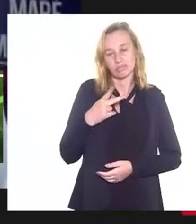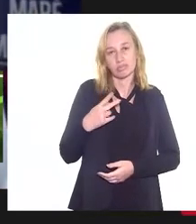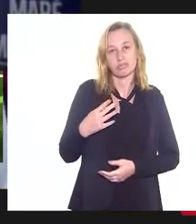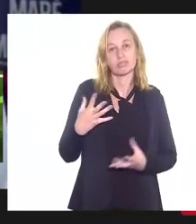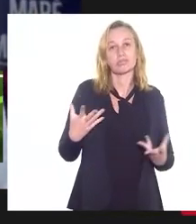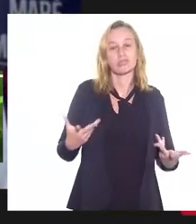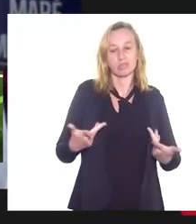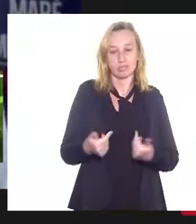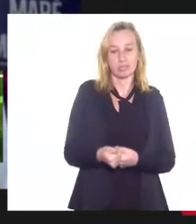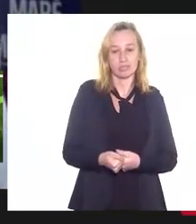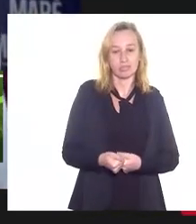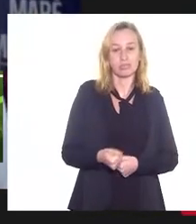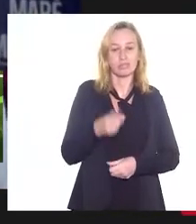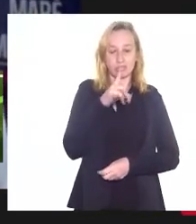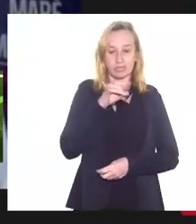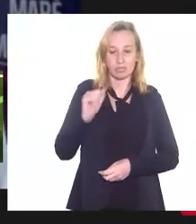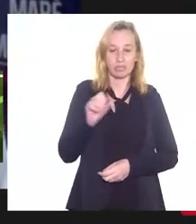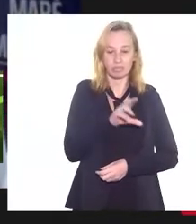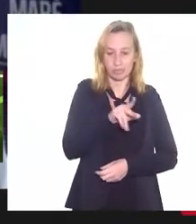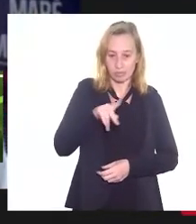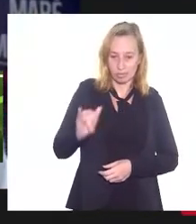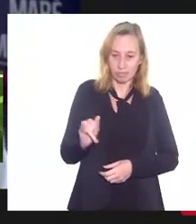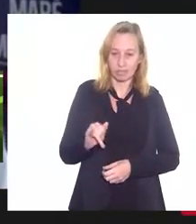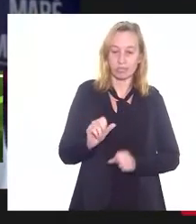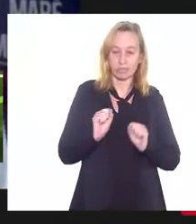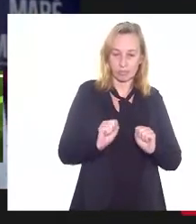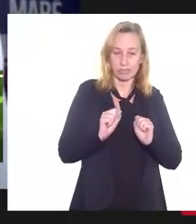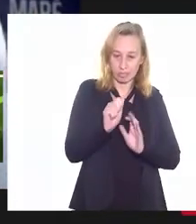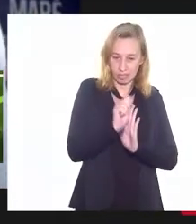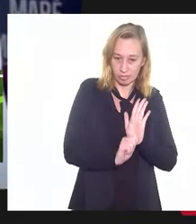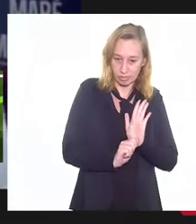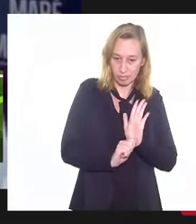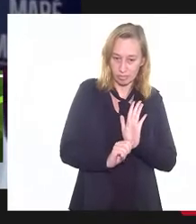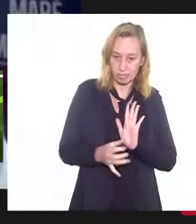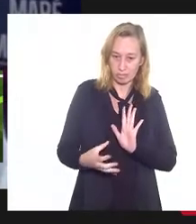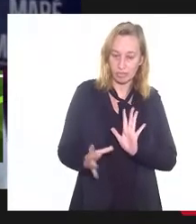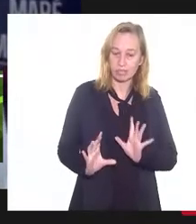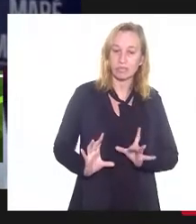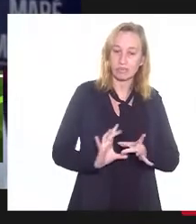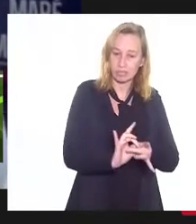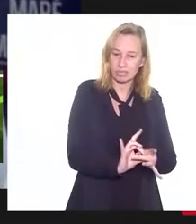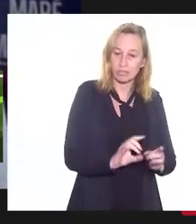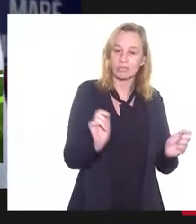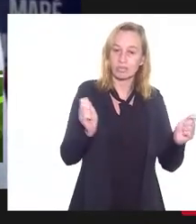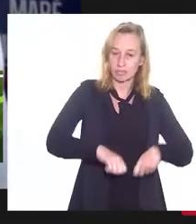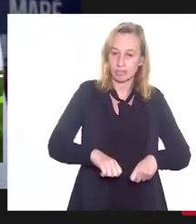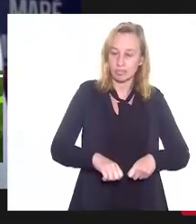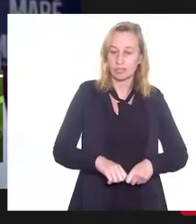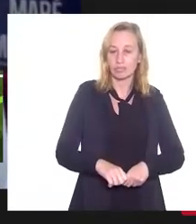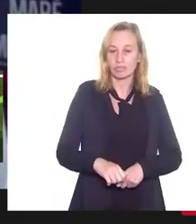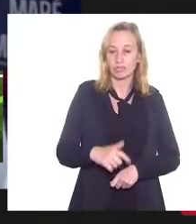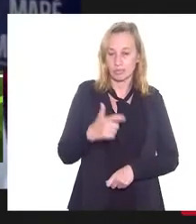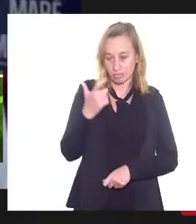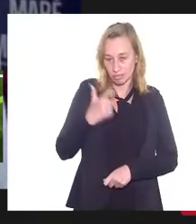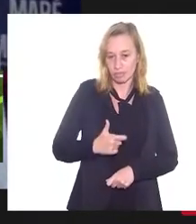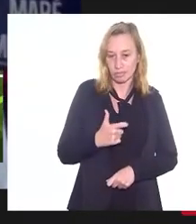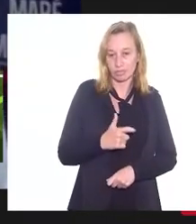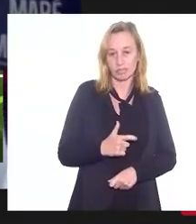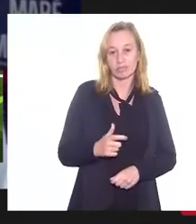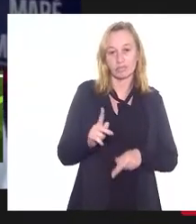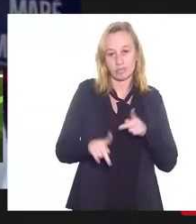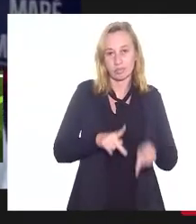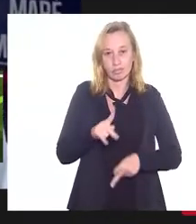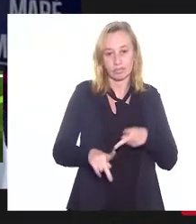amanhã desse dia, desta CPI, que possamos fazer esse relatório engajado na possibilidade de ser e estar do